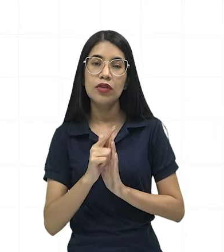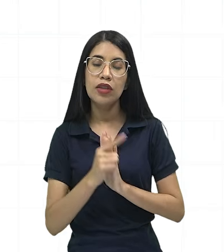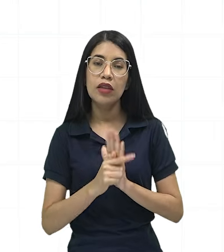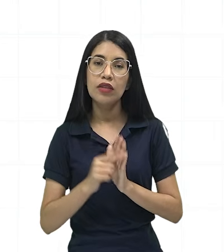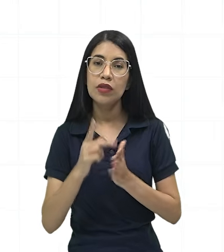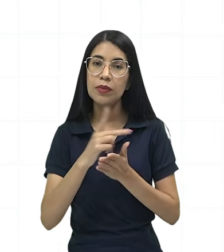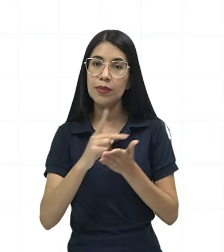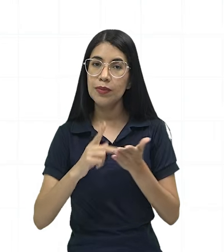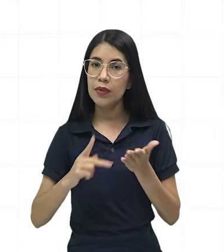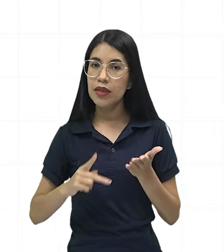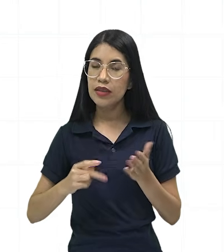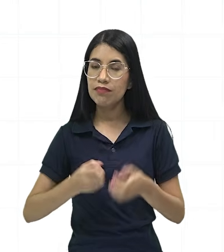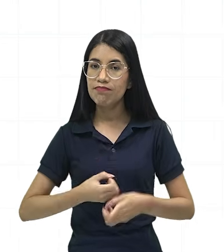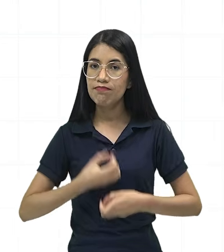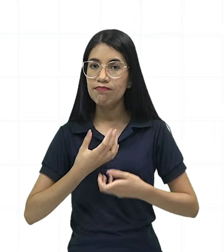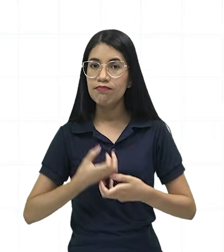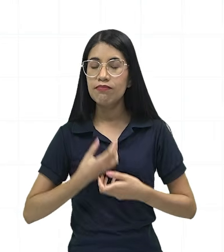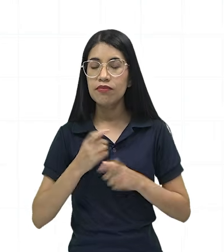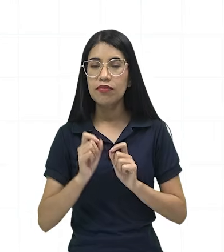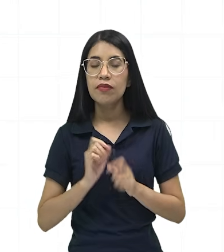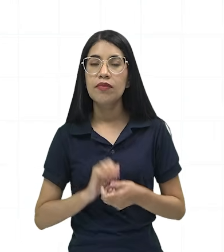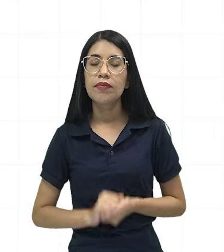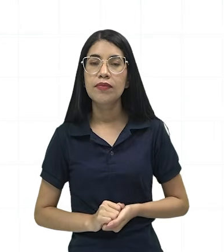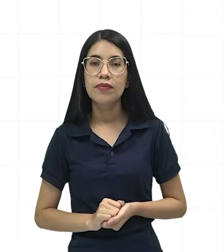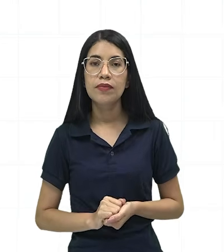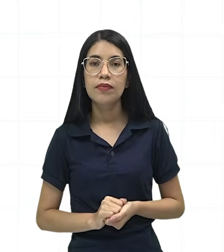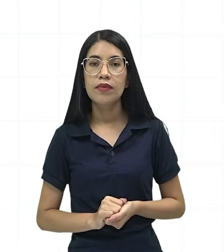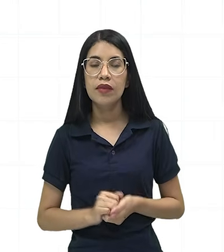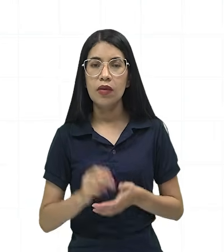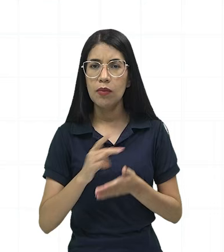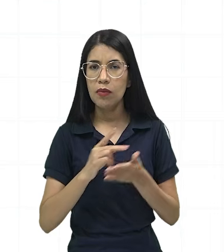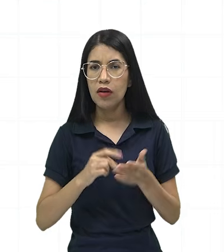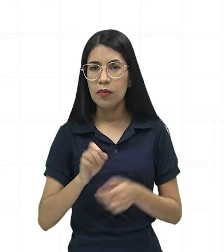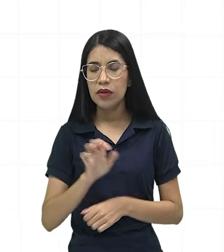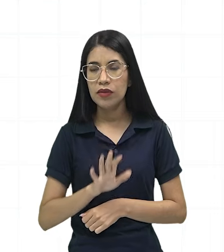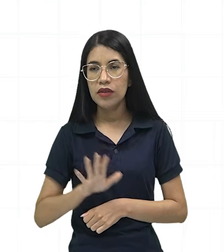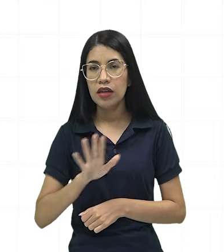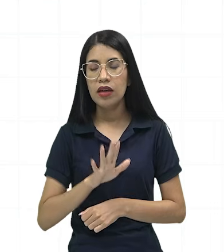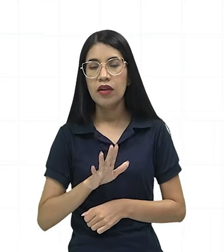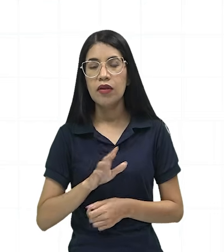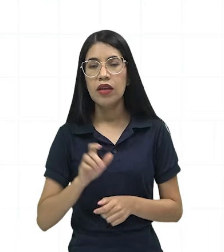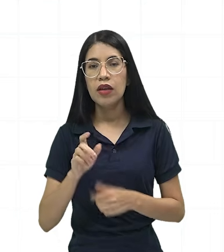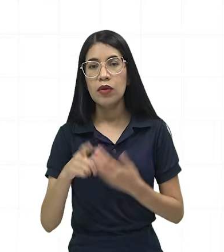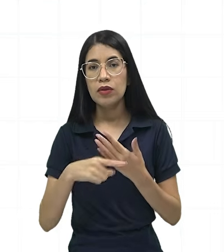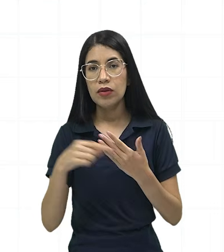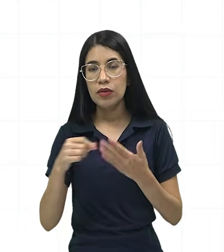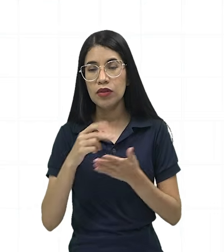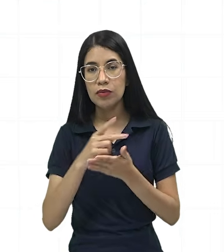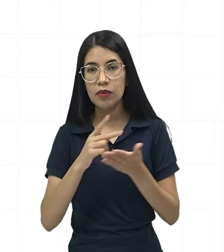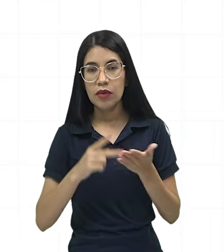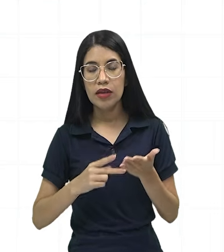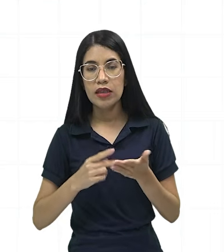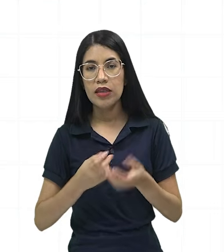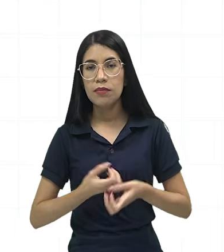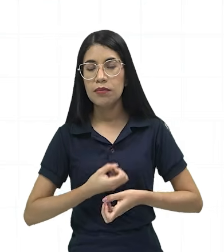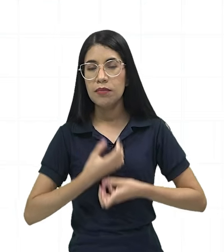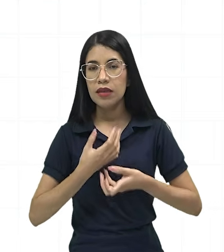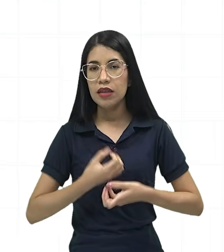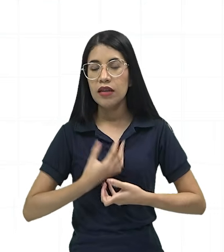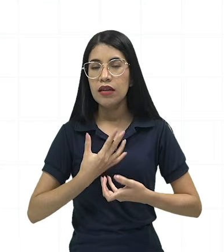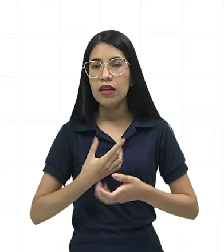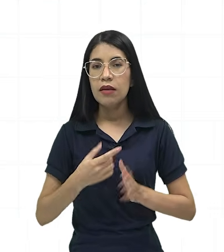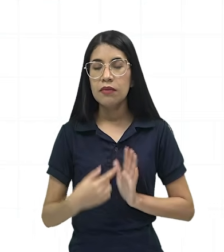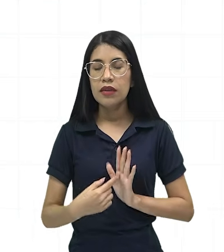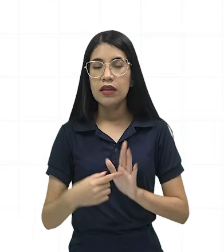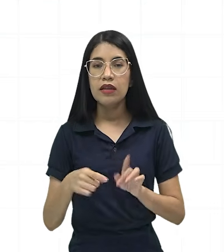que são aqueles que são os poemas, né? Que os poetas escrevem para expressar sentimento,